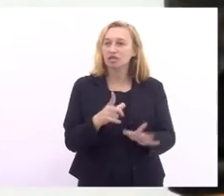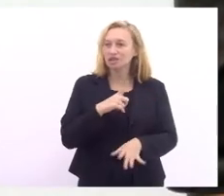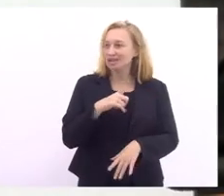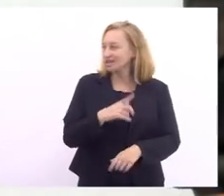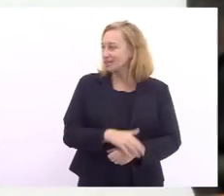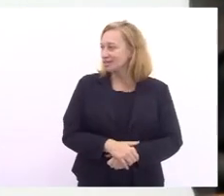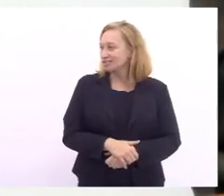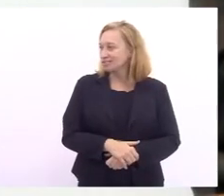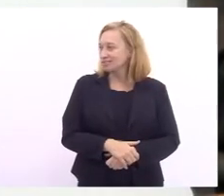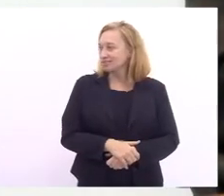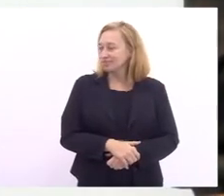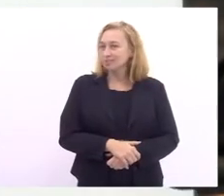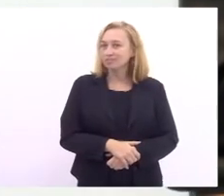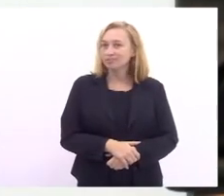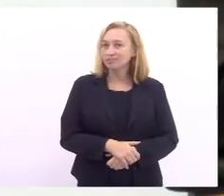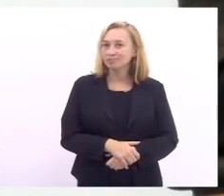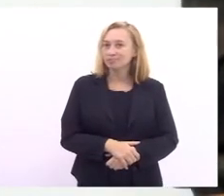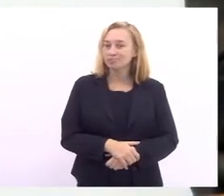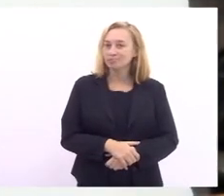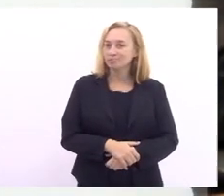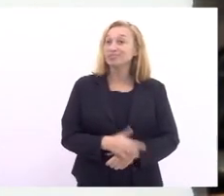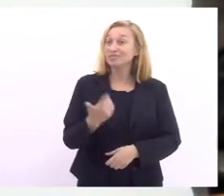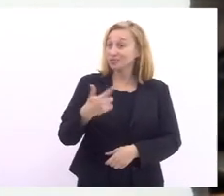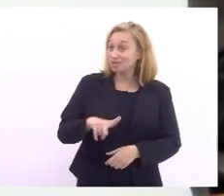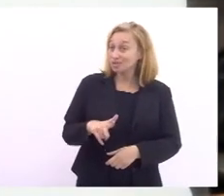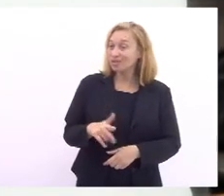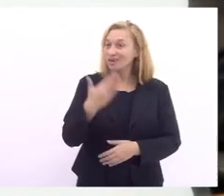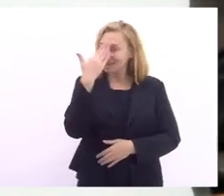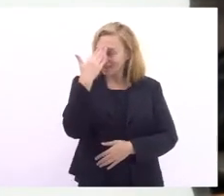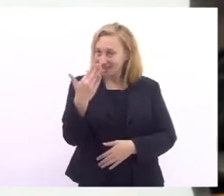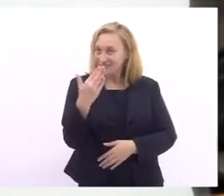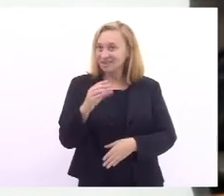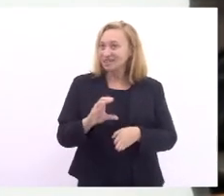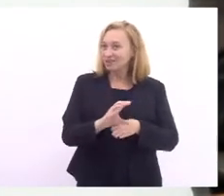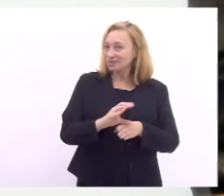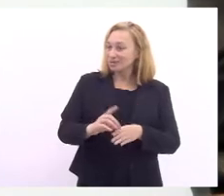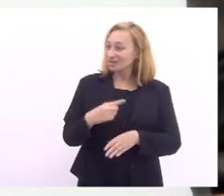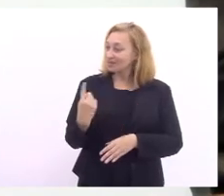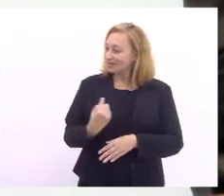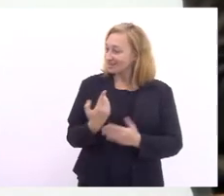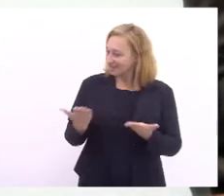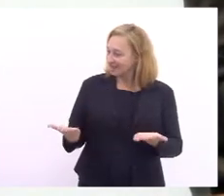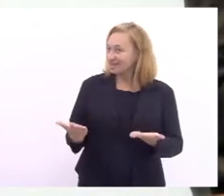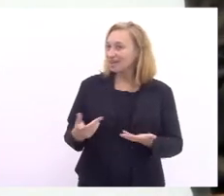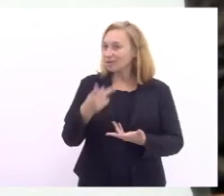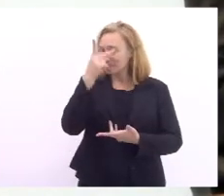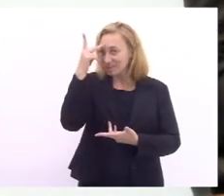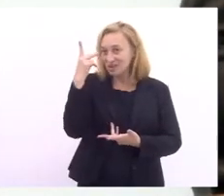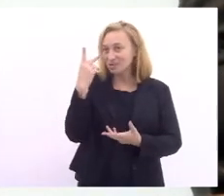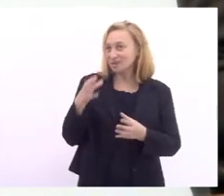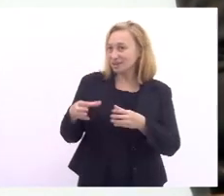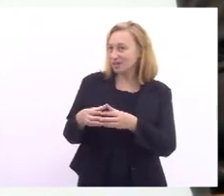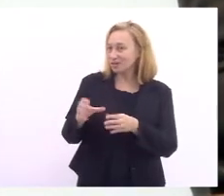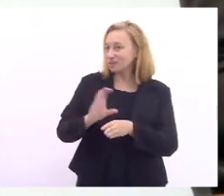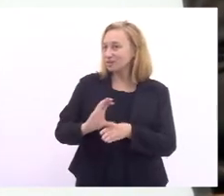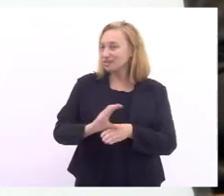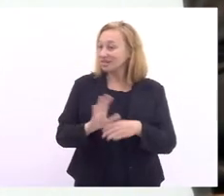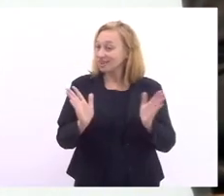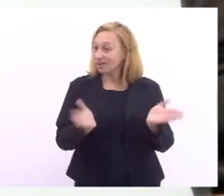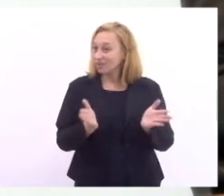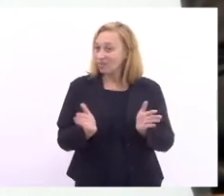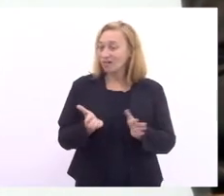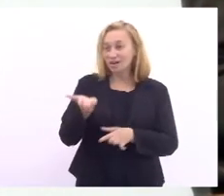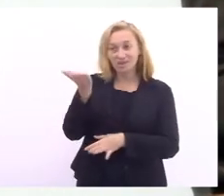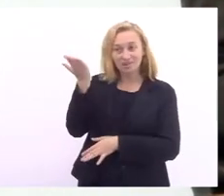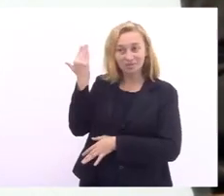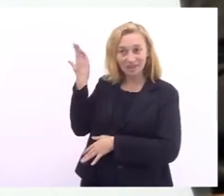fazer e né mas o seu nosso concelho tô aqui com pessoas do conselho do Conselho atual